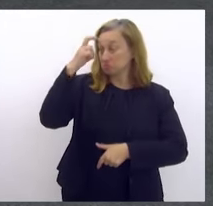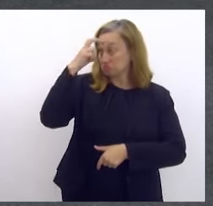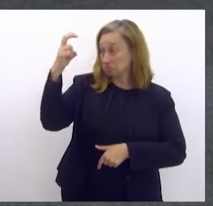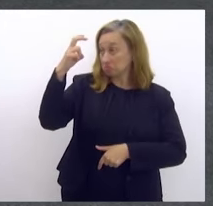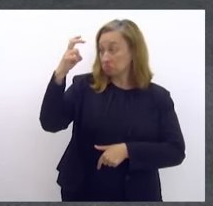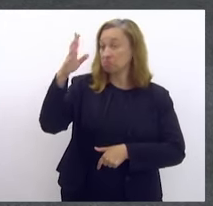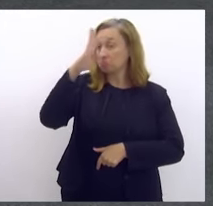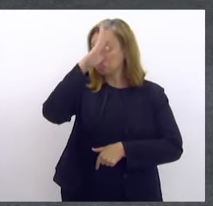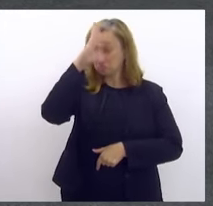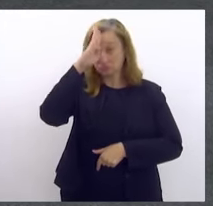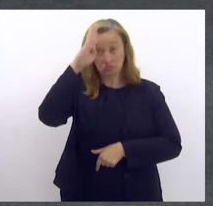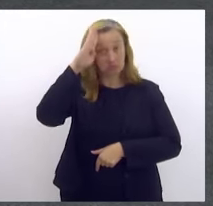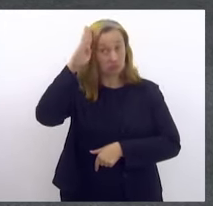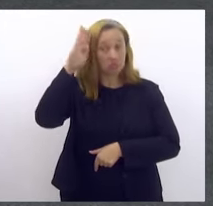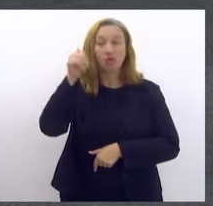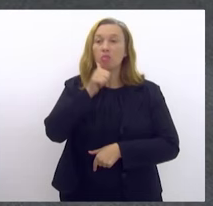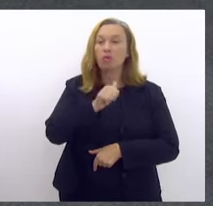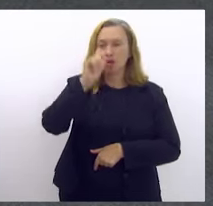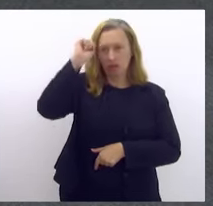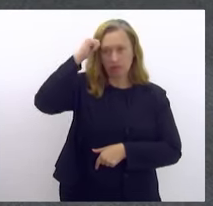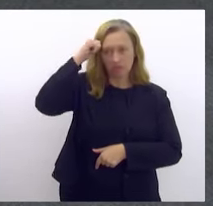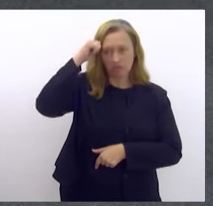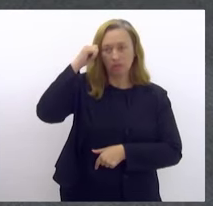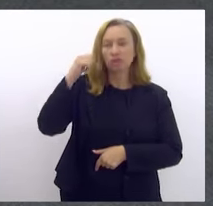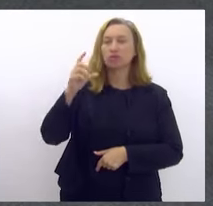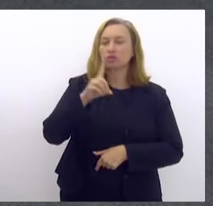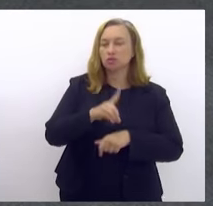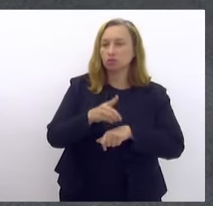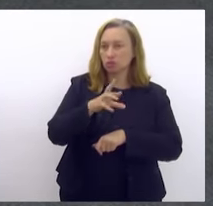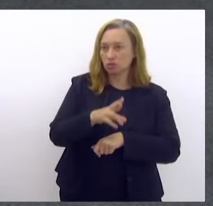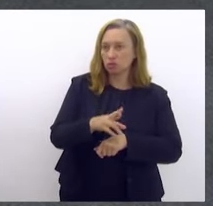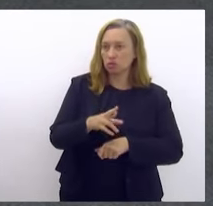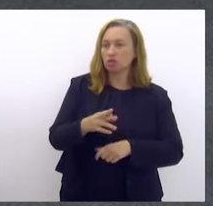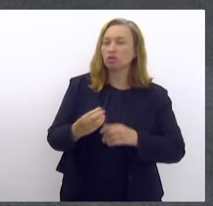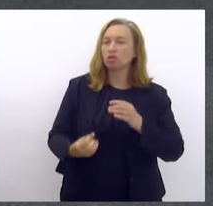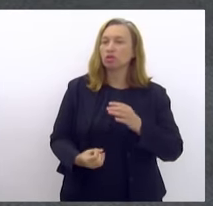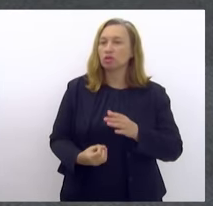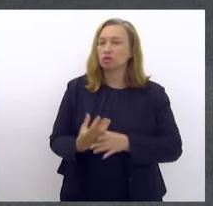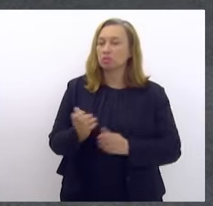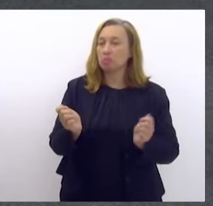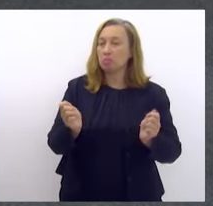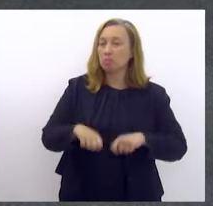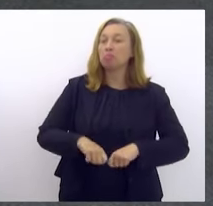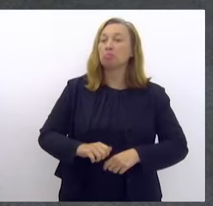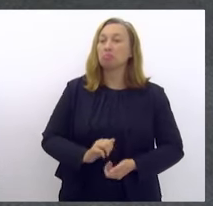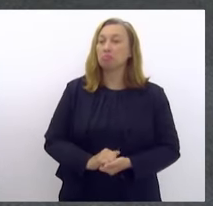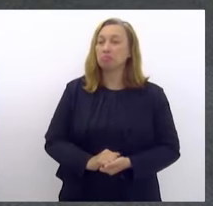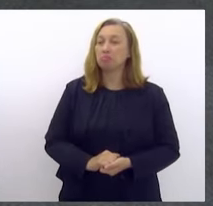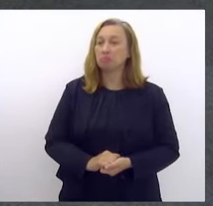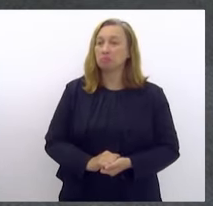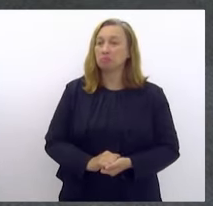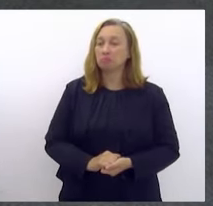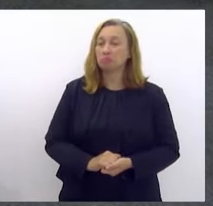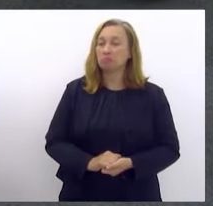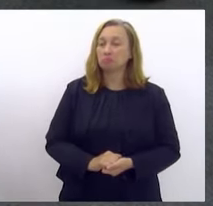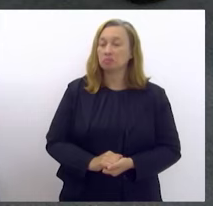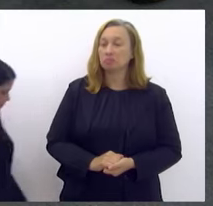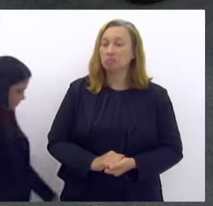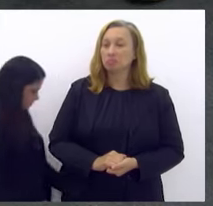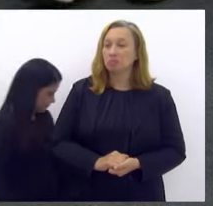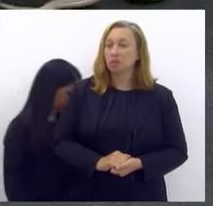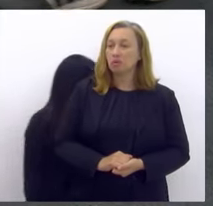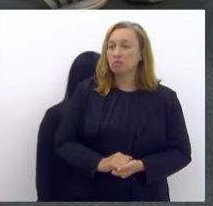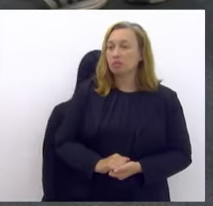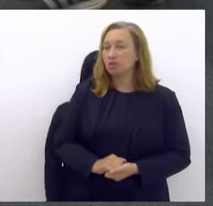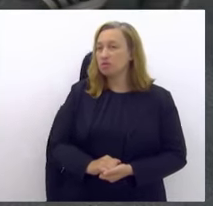e acadêmico de uma mulher preta, doutora, e que construiu aí possibilidades de trazer a